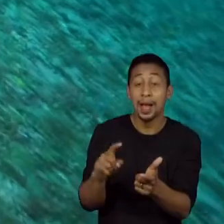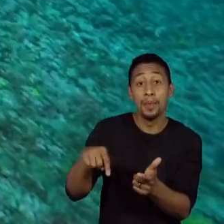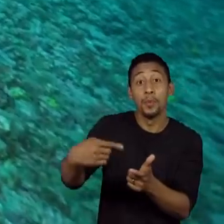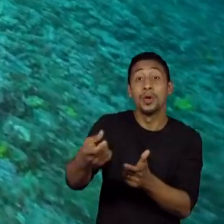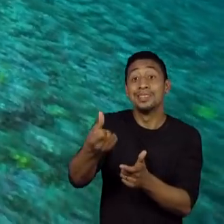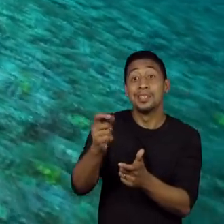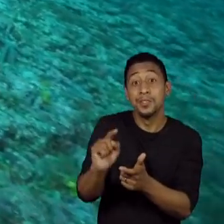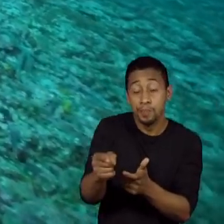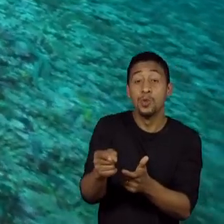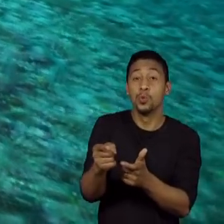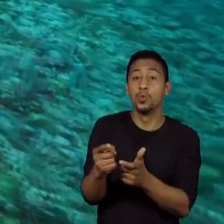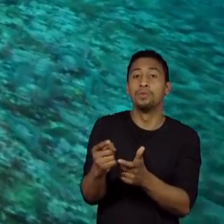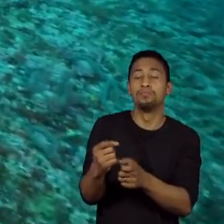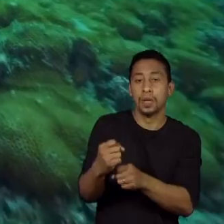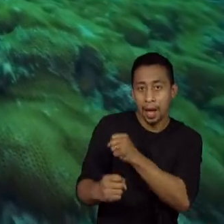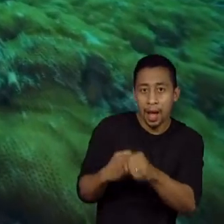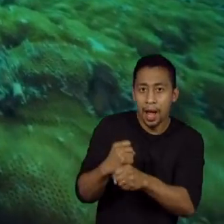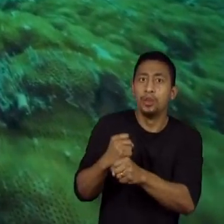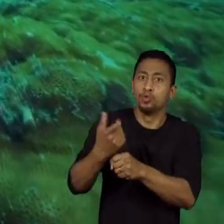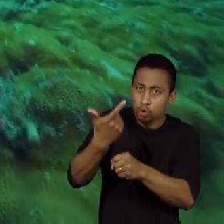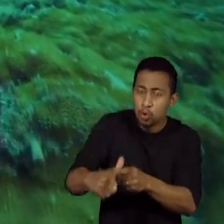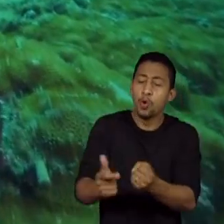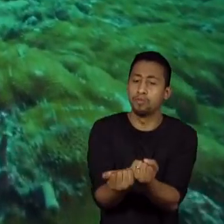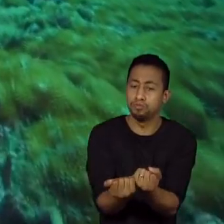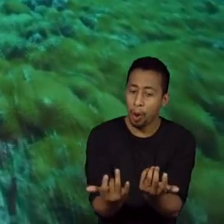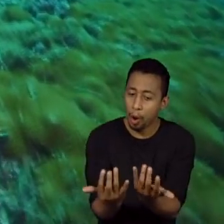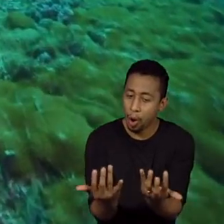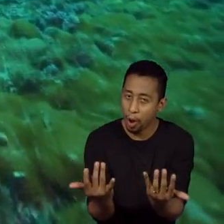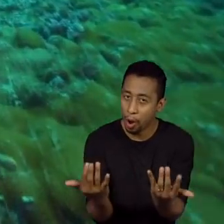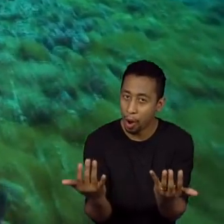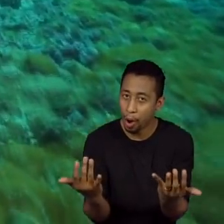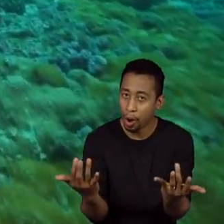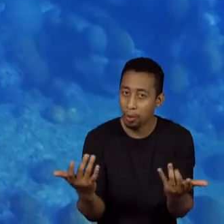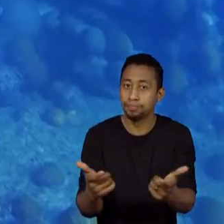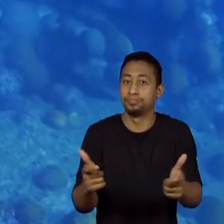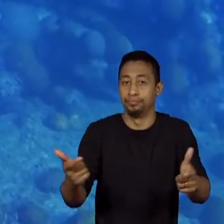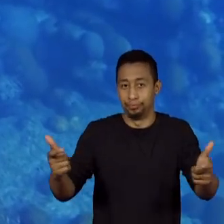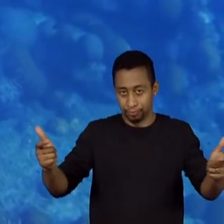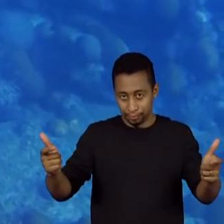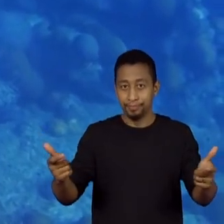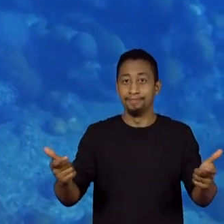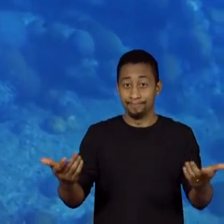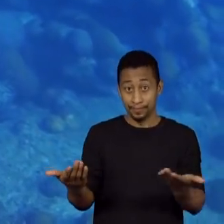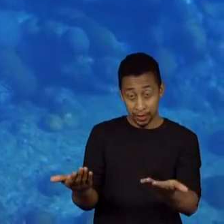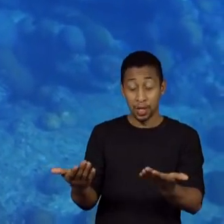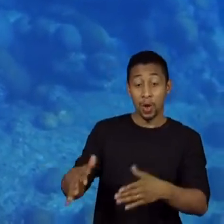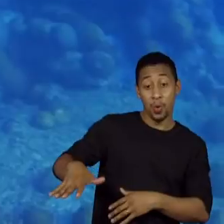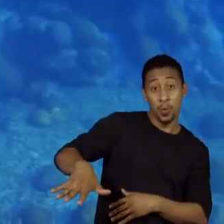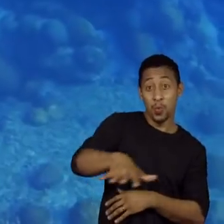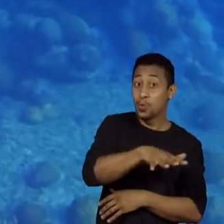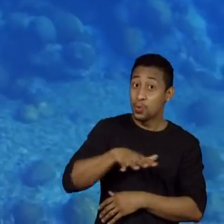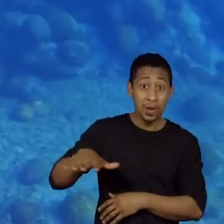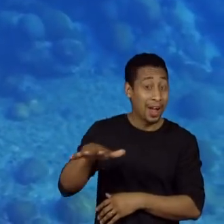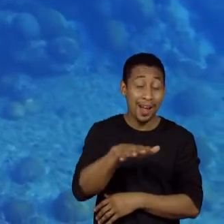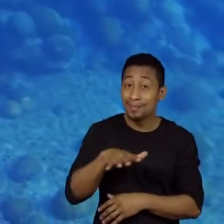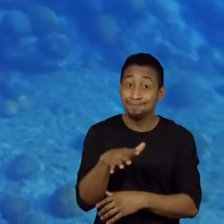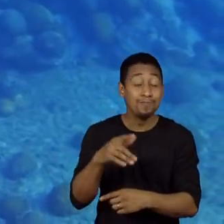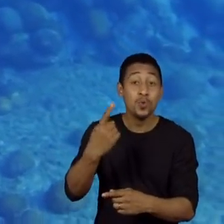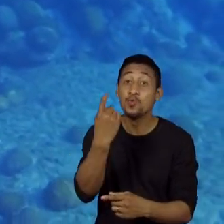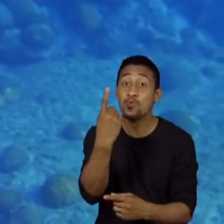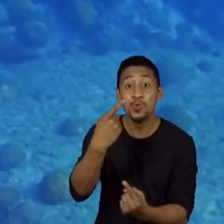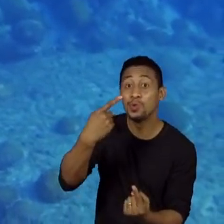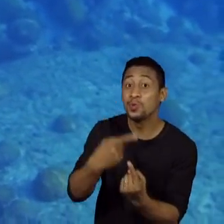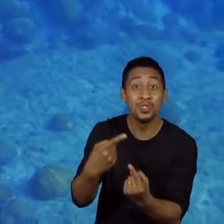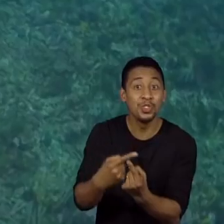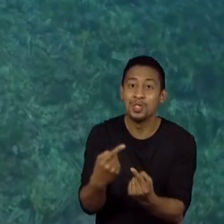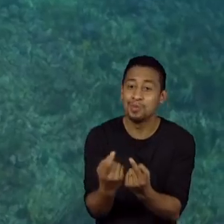Então, diferente de Abrolhos e outros lugares, na Queimada Grande, uma única espécie de coral é essa